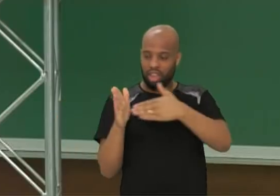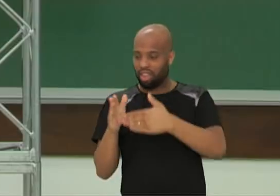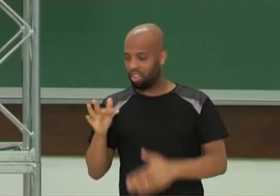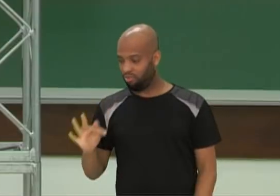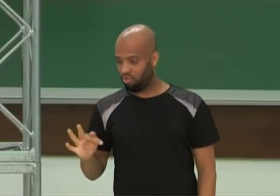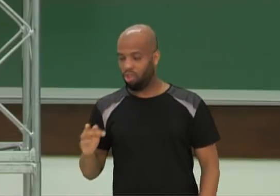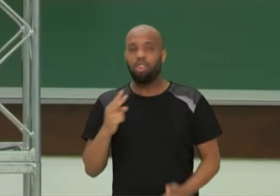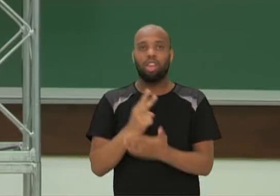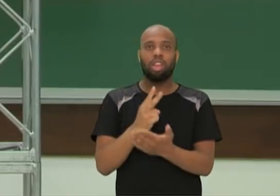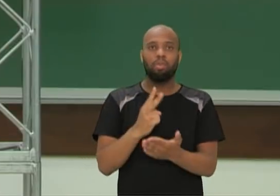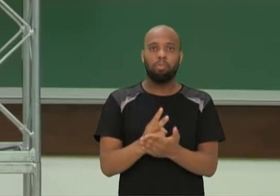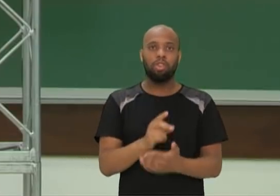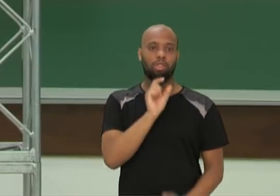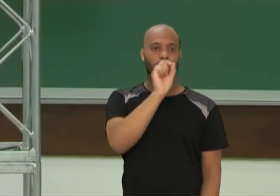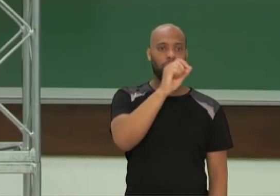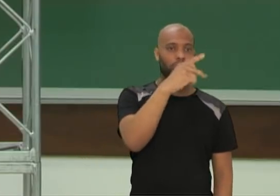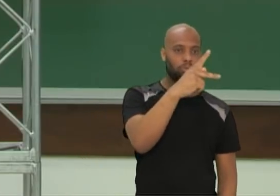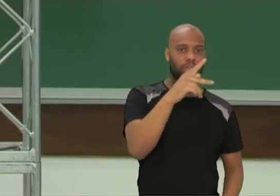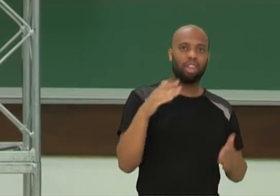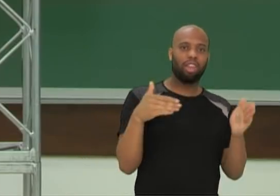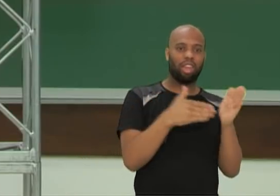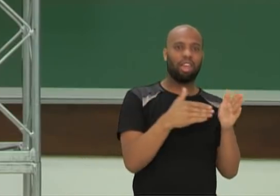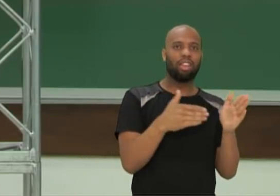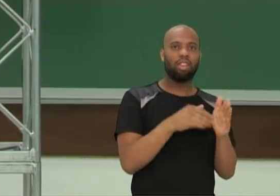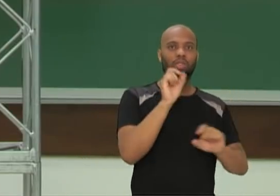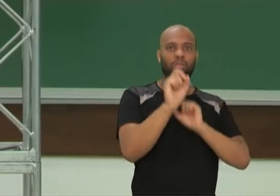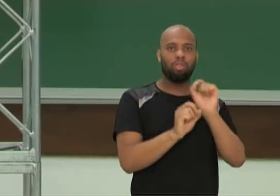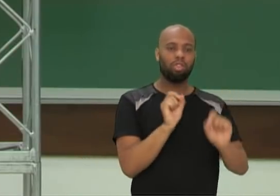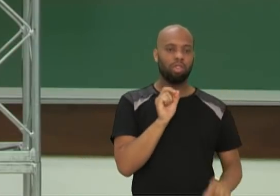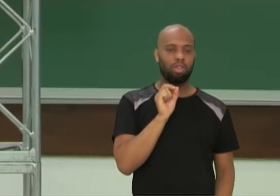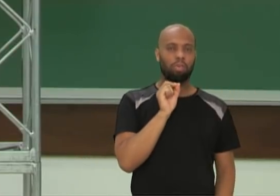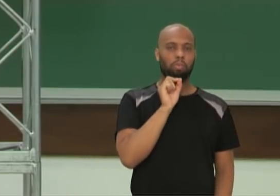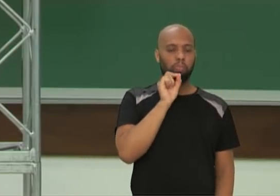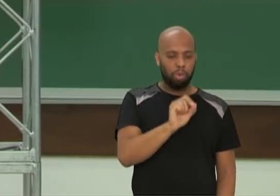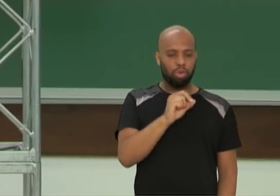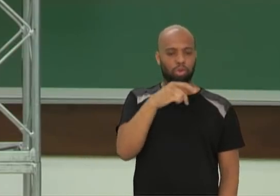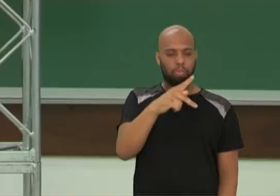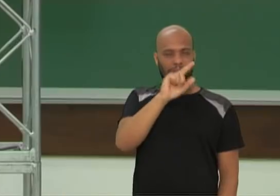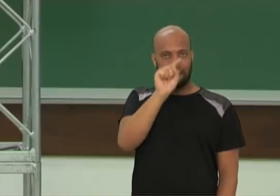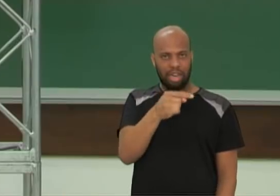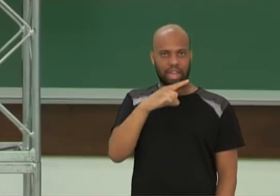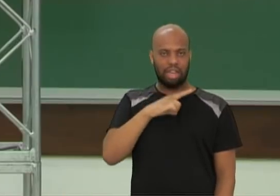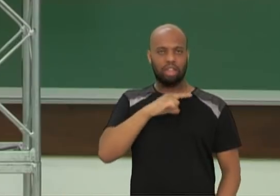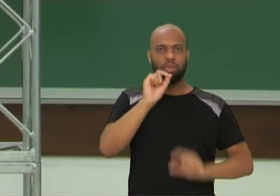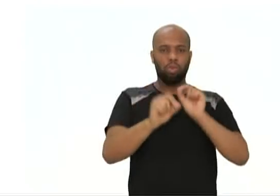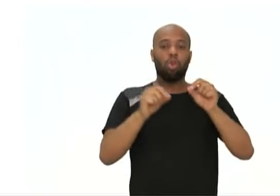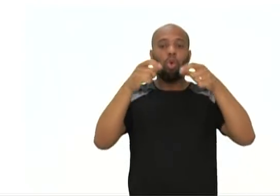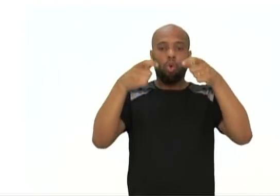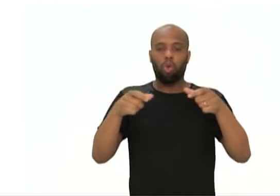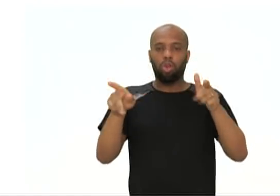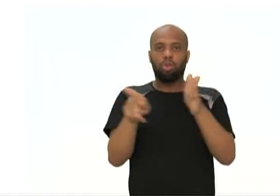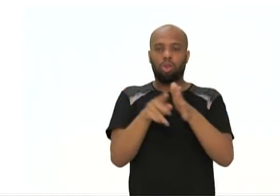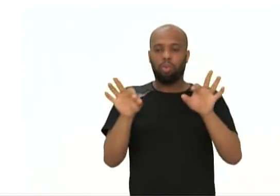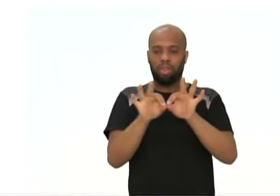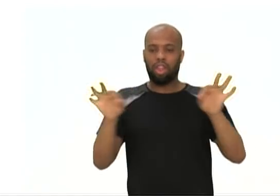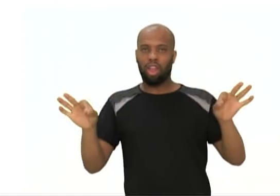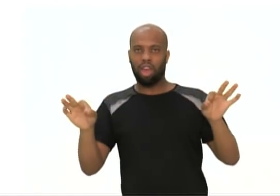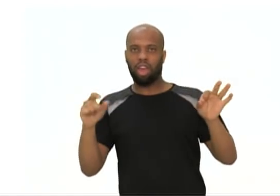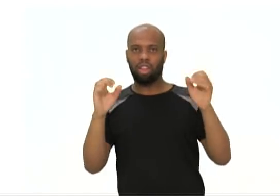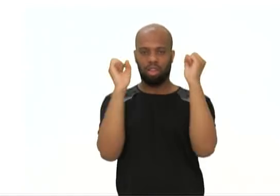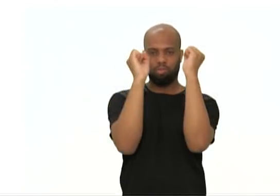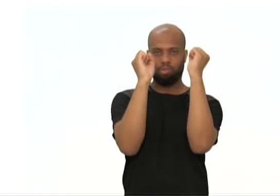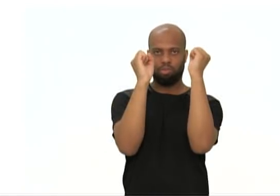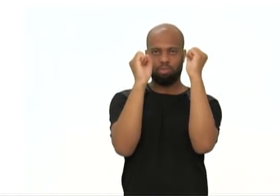a mesma do que a distância do ponto P até o ponto P' que está na reta diretriz. Então aqui